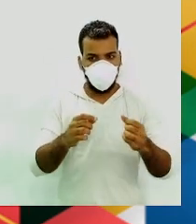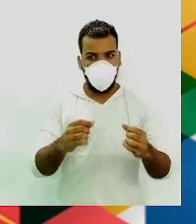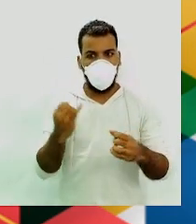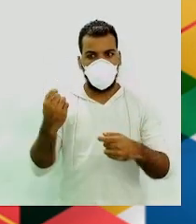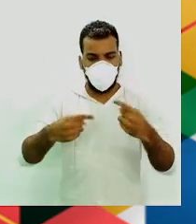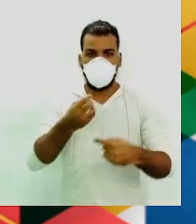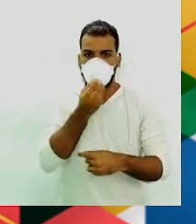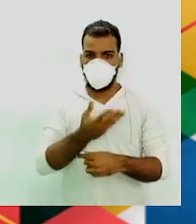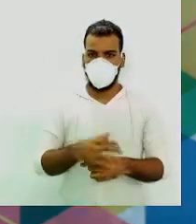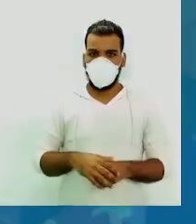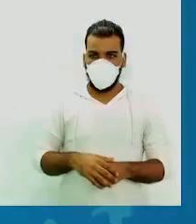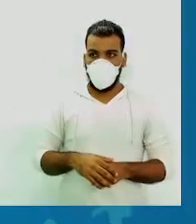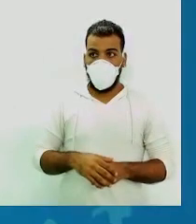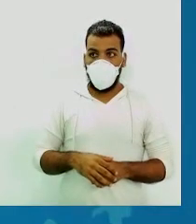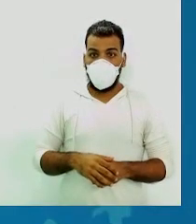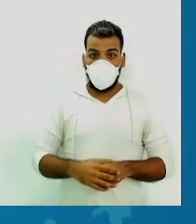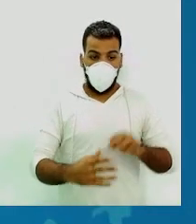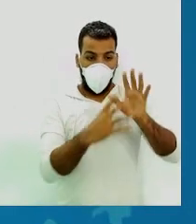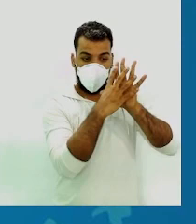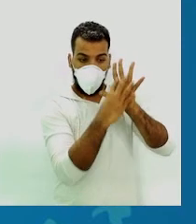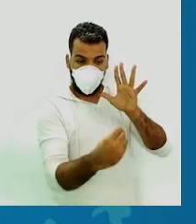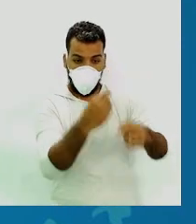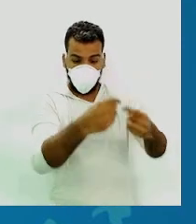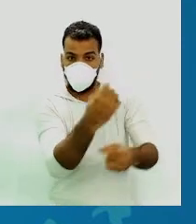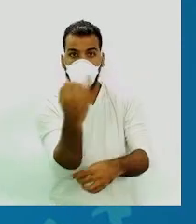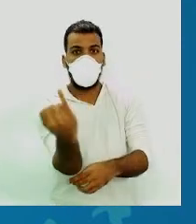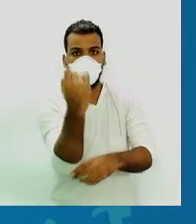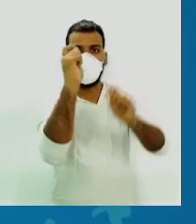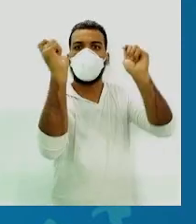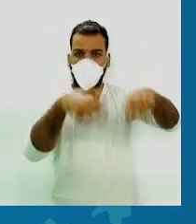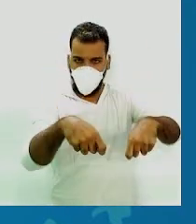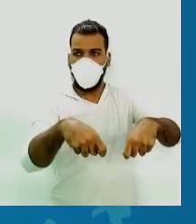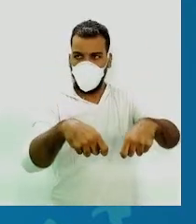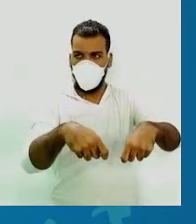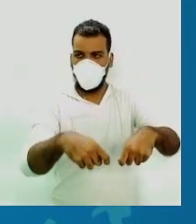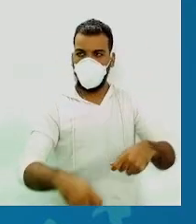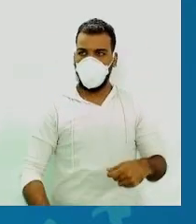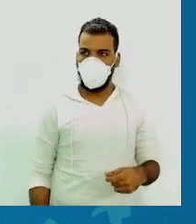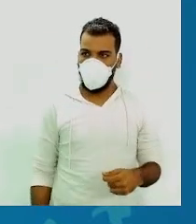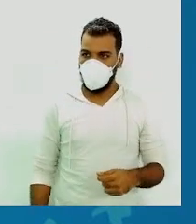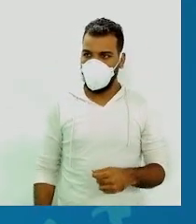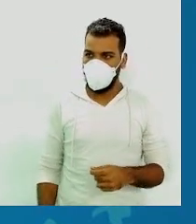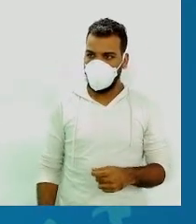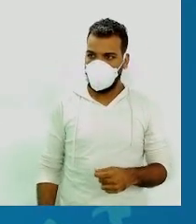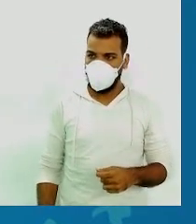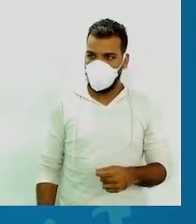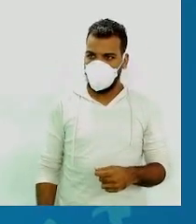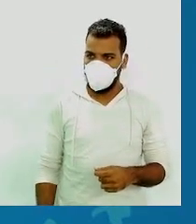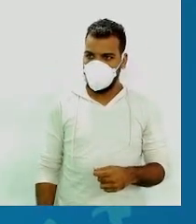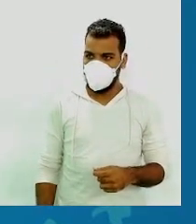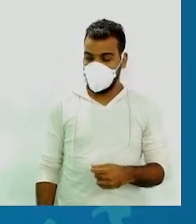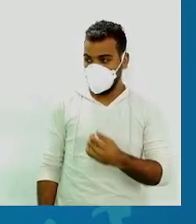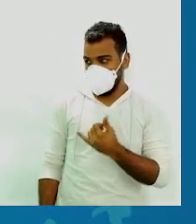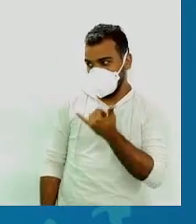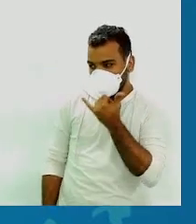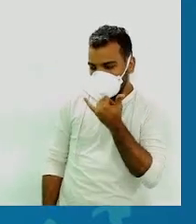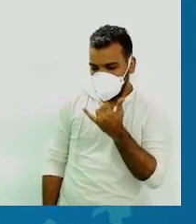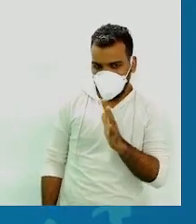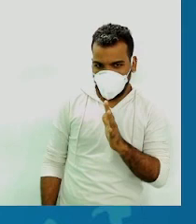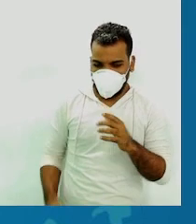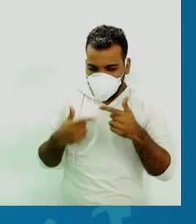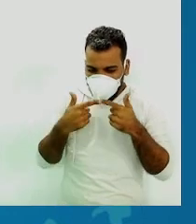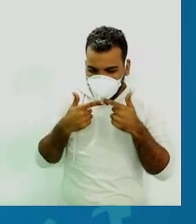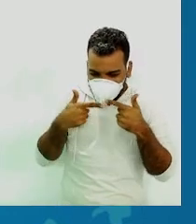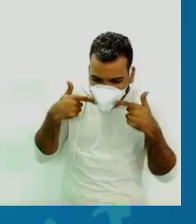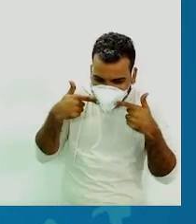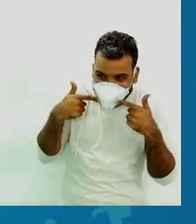viu? Modelo ideal de política. Desculpem aqui até assim, né? O